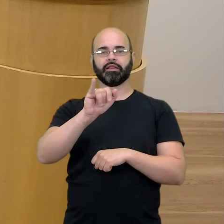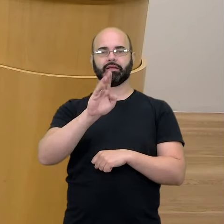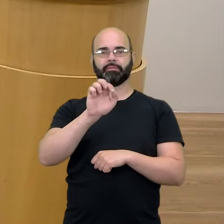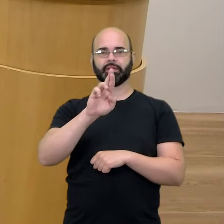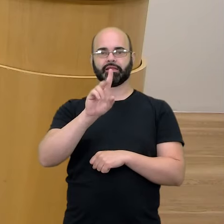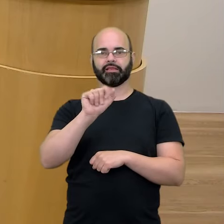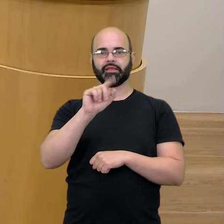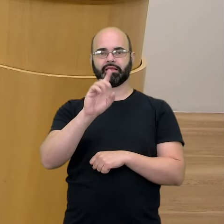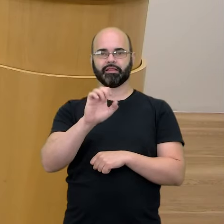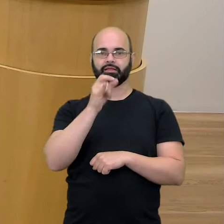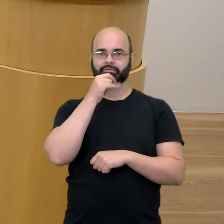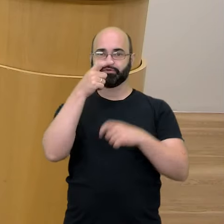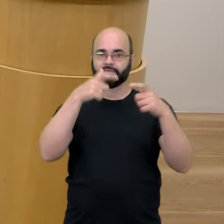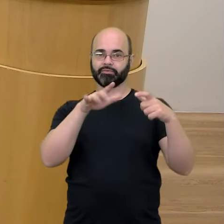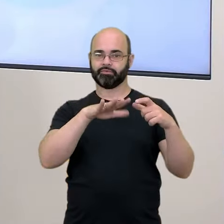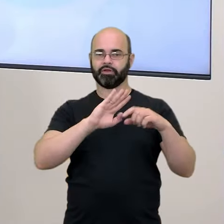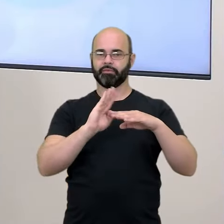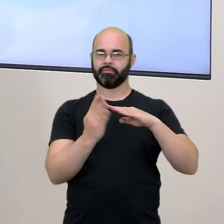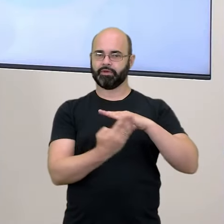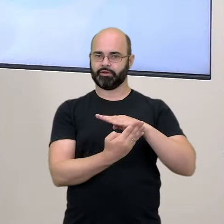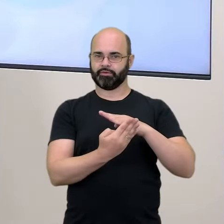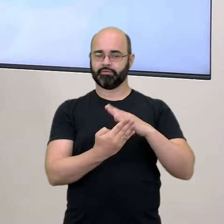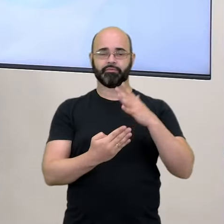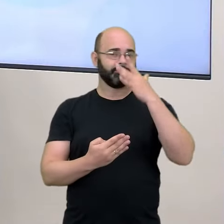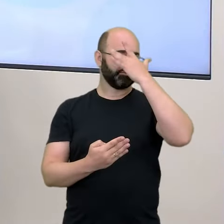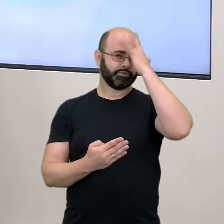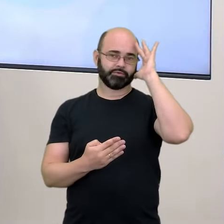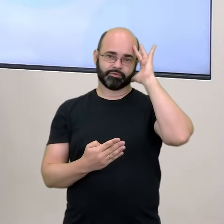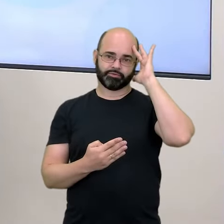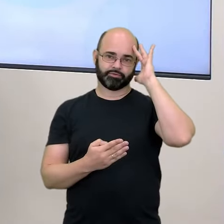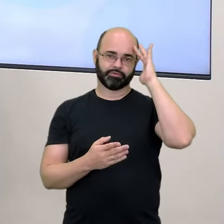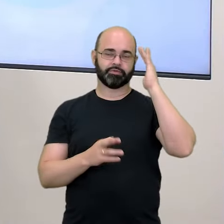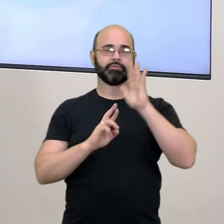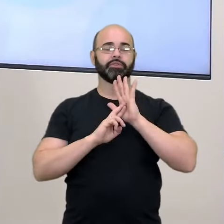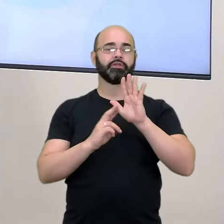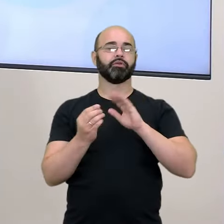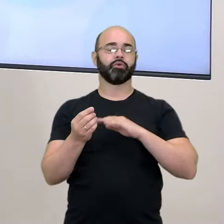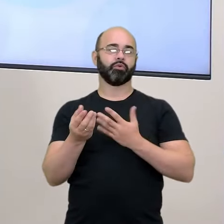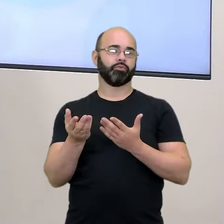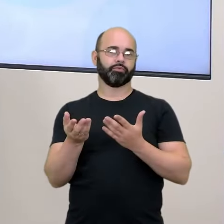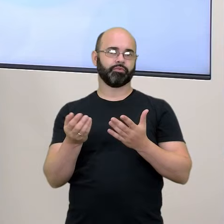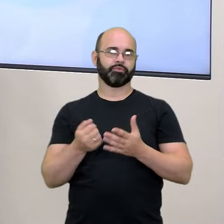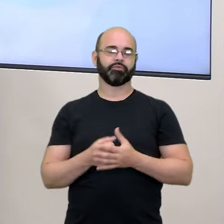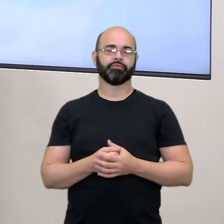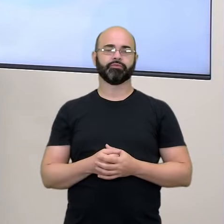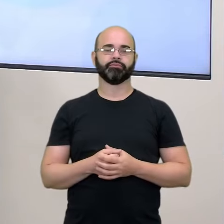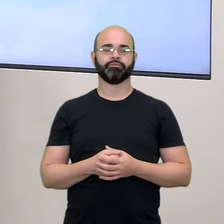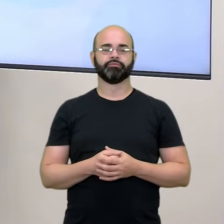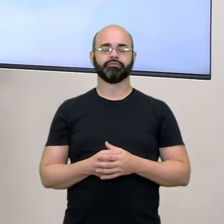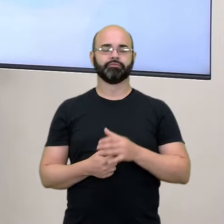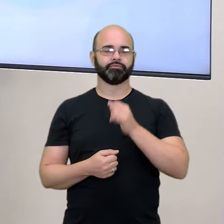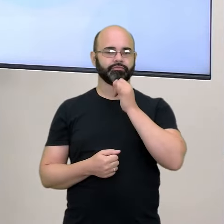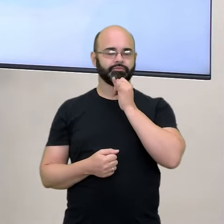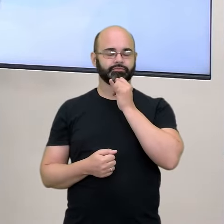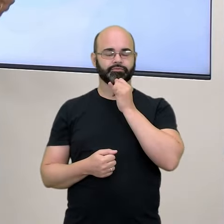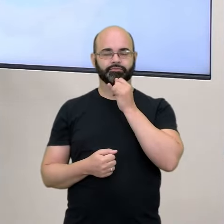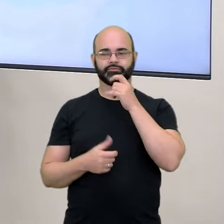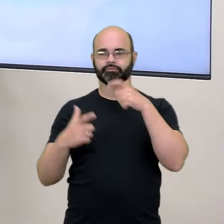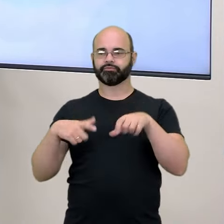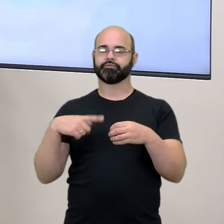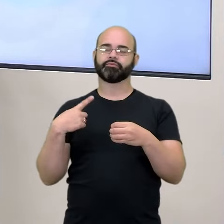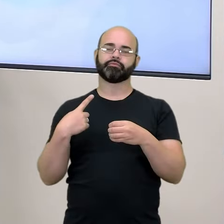Olha, então a ideia é pesquisar como é que os orientais são representados na literatura. Às vezes a sua escola lá no interior de São